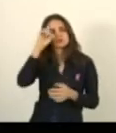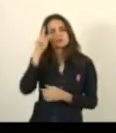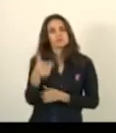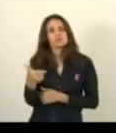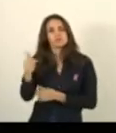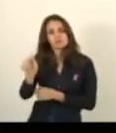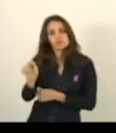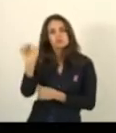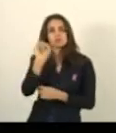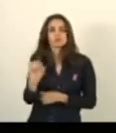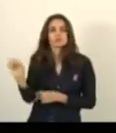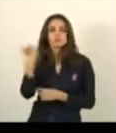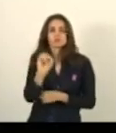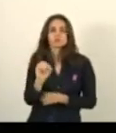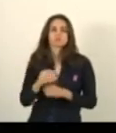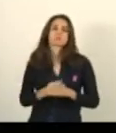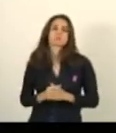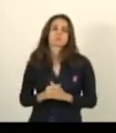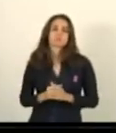27. Fiquem todos na paz.